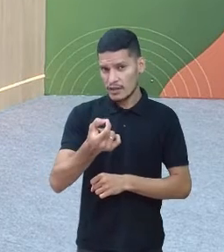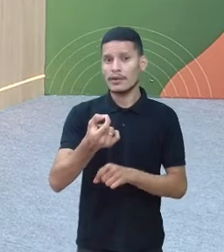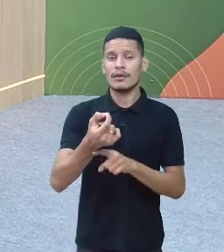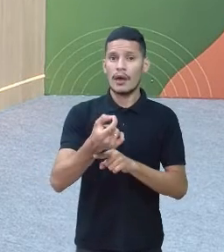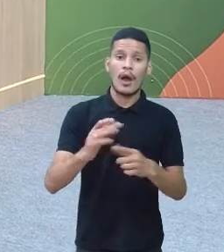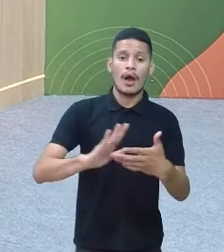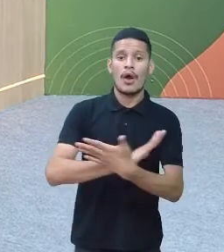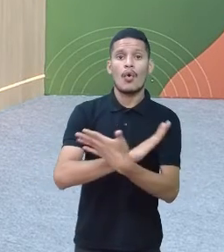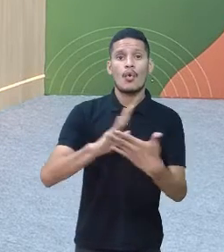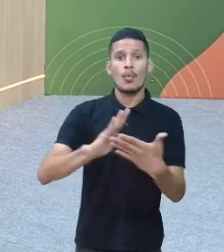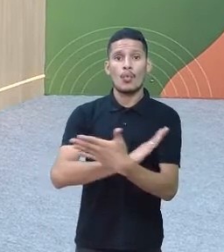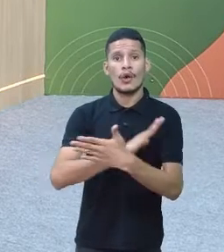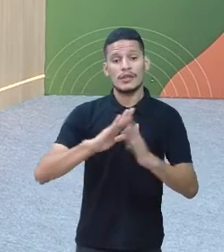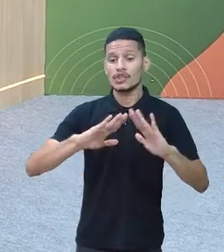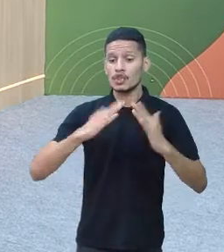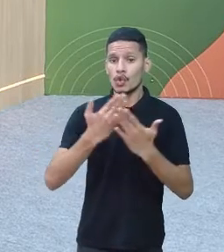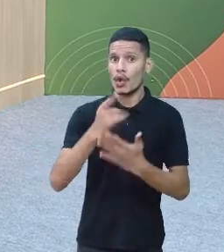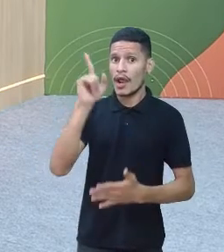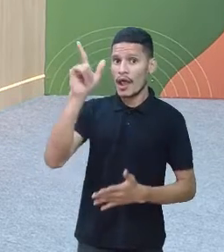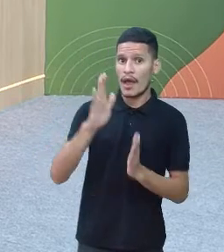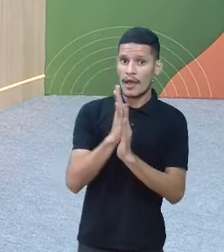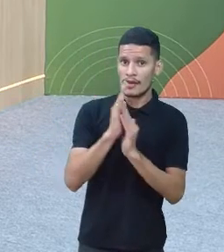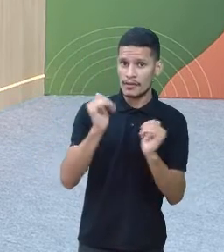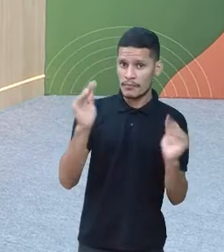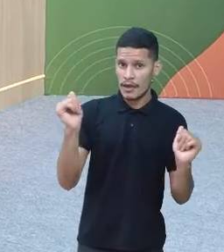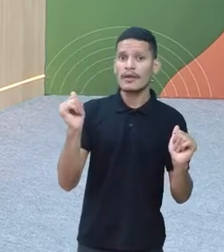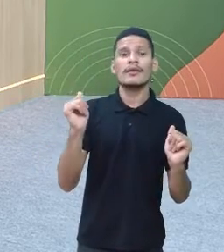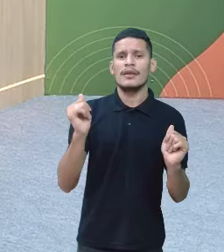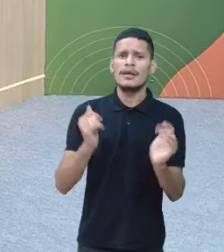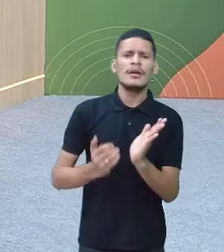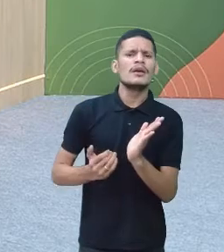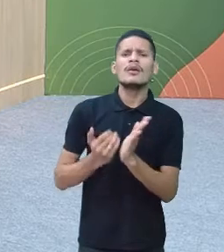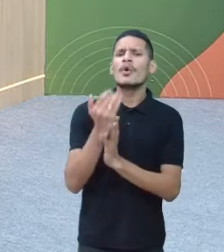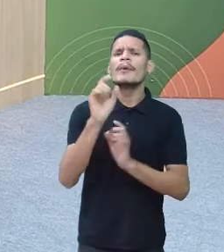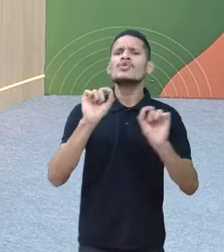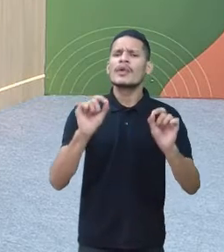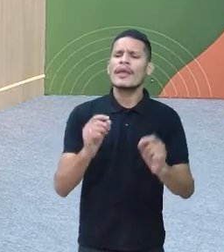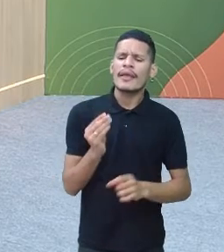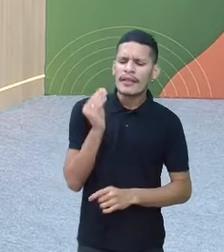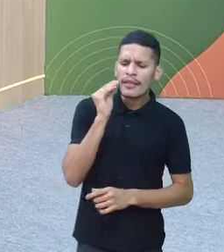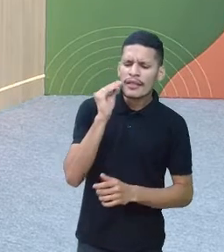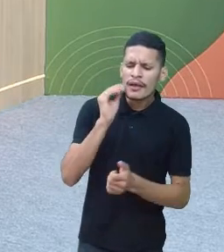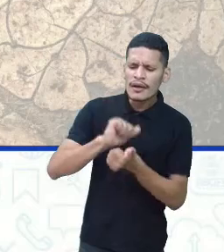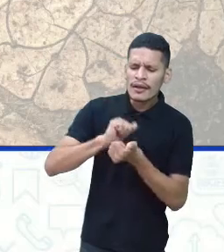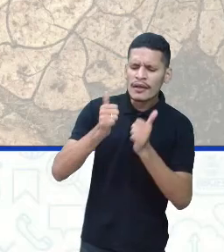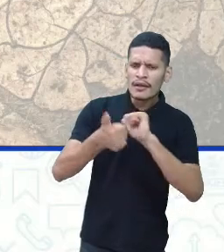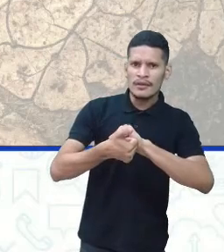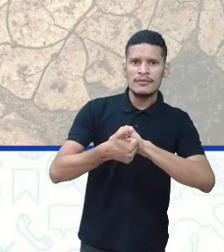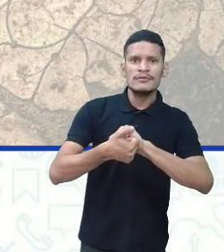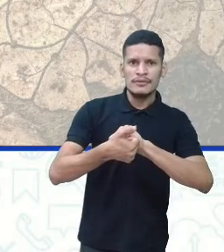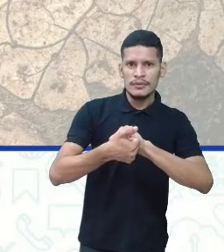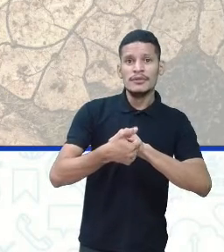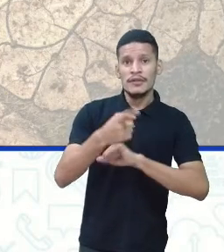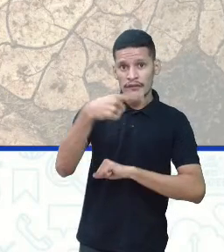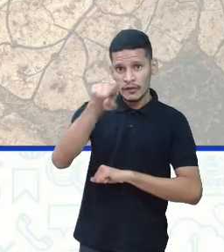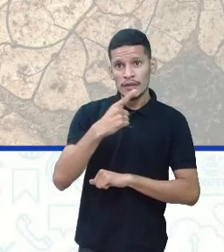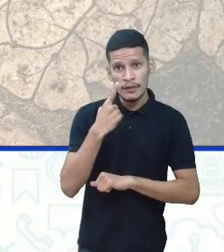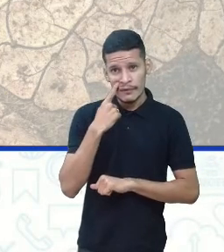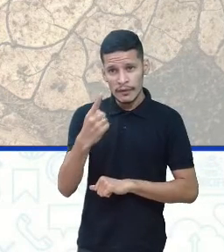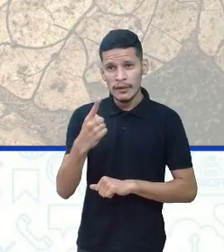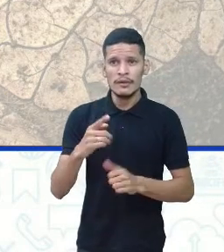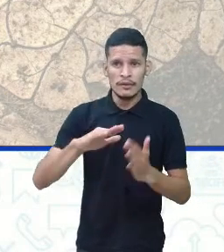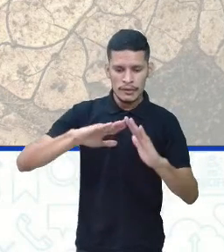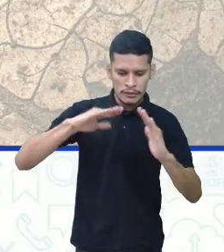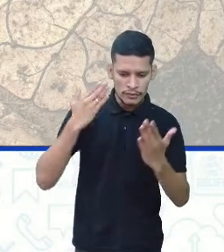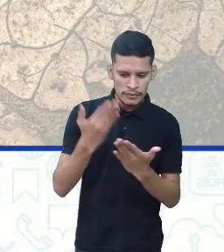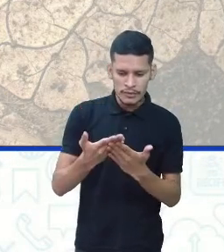algumas escolas da Espanha, né? Eles começam a tentar adaptar, né? Ou seja, aí vocês estão vendo, né? Que as escolas